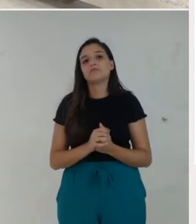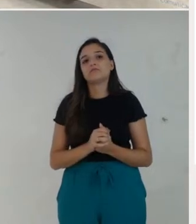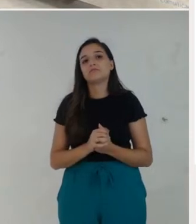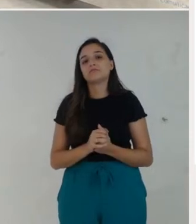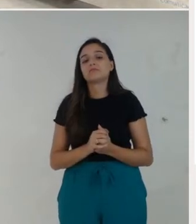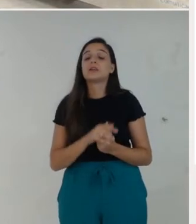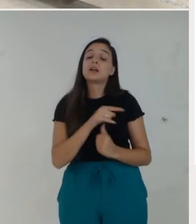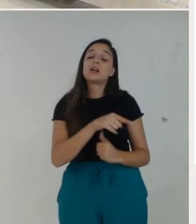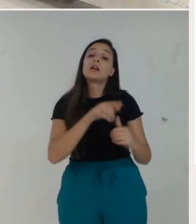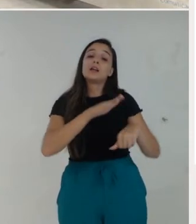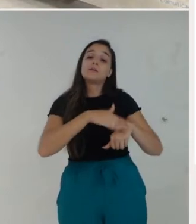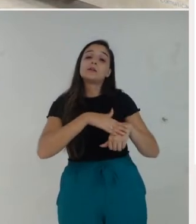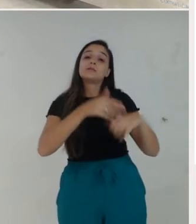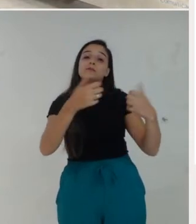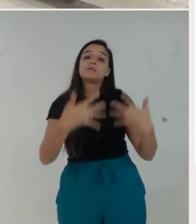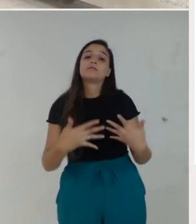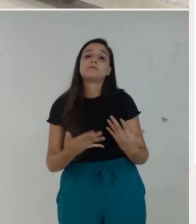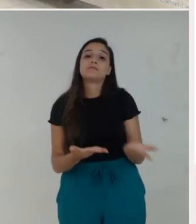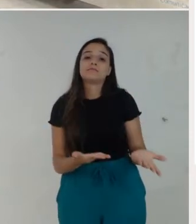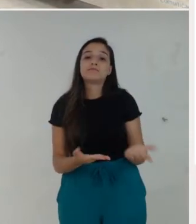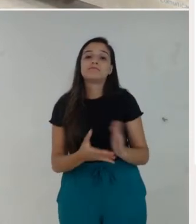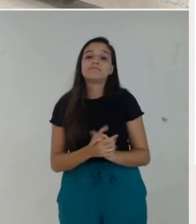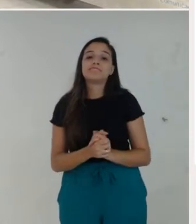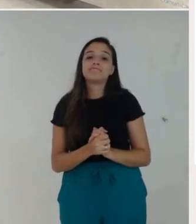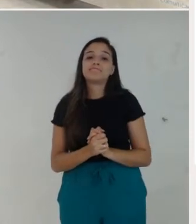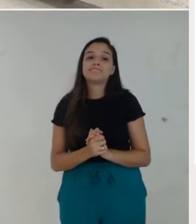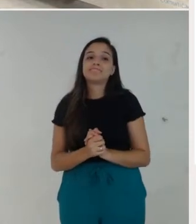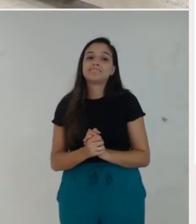ele coloca, né? Enfim.